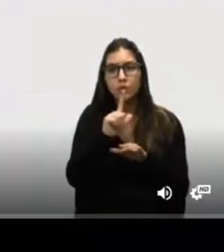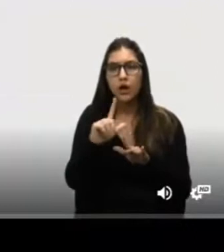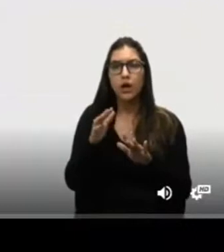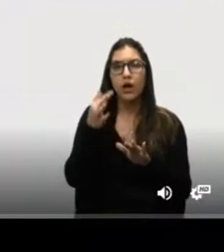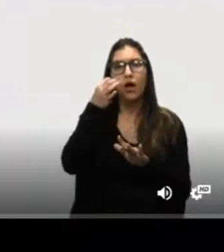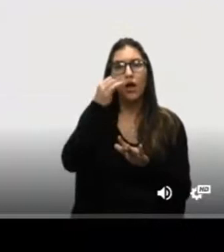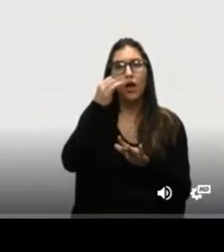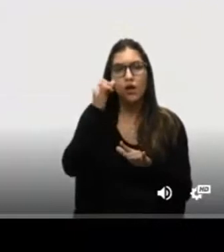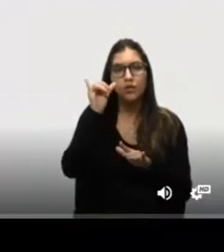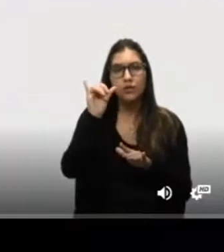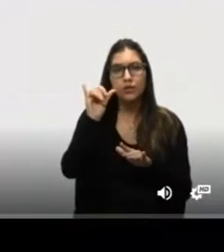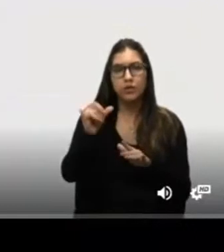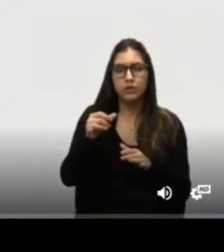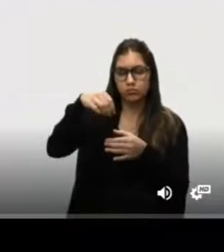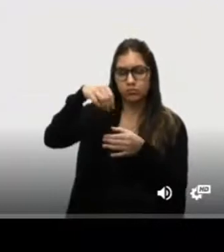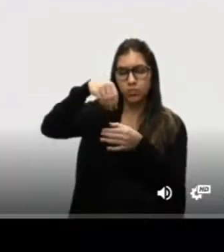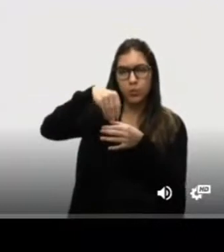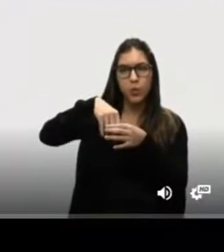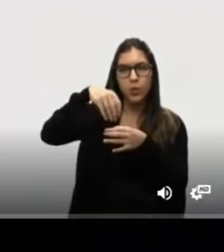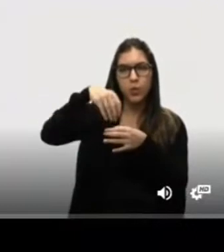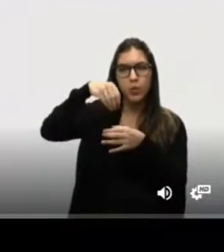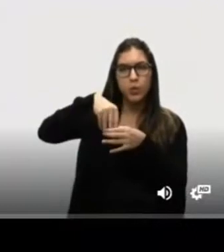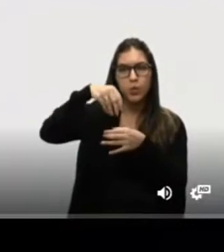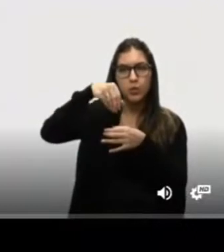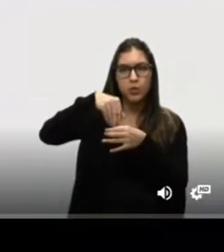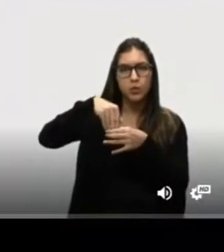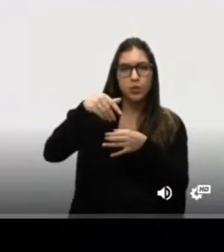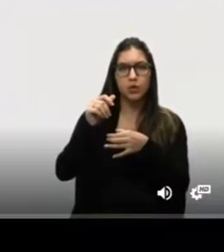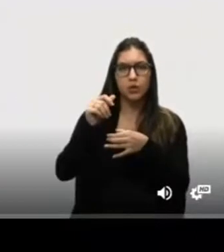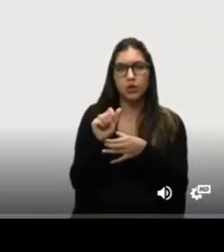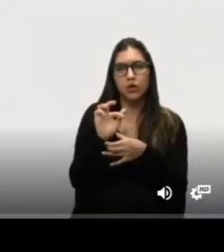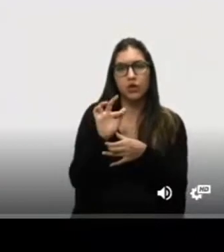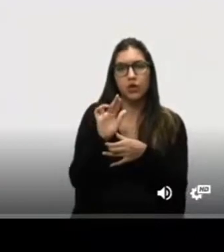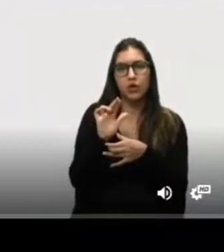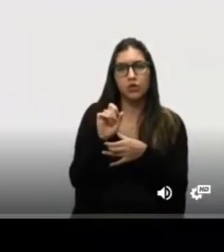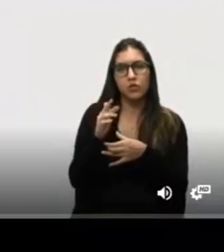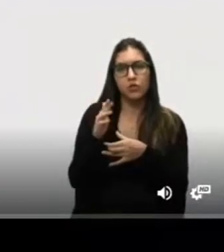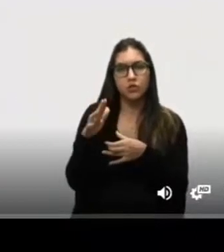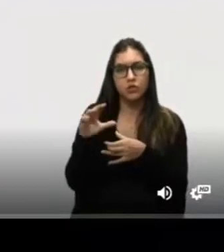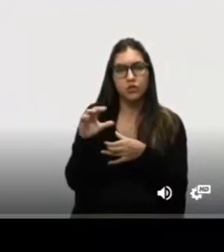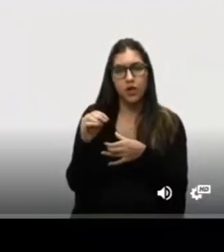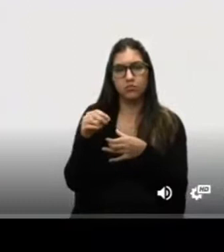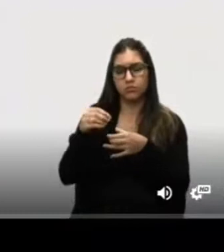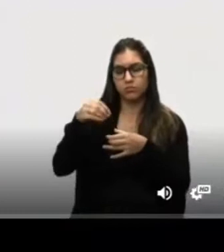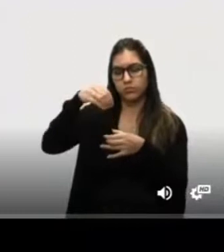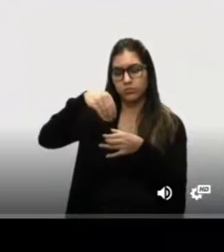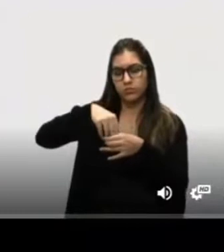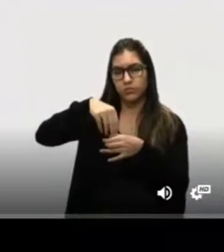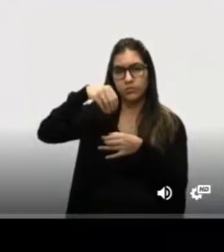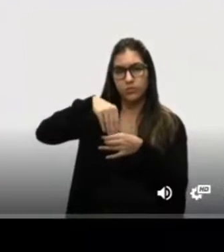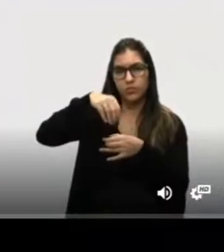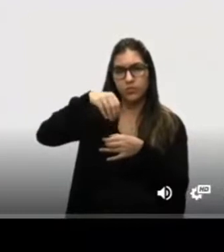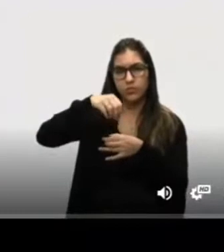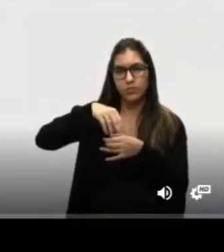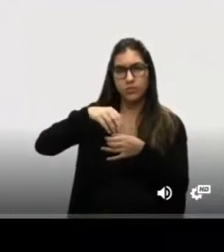aqui que, na determinação do ponto de fusão, esse sólido, na hora que ele passa para o